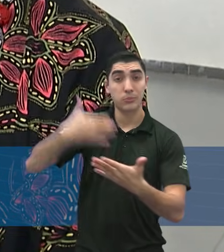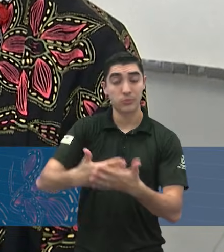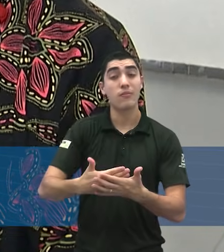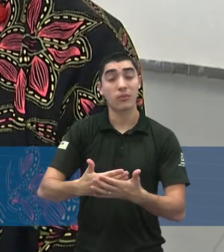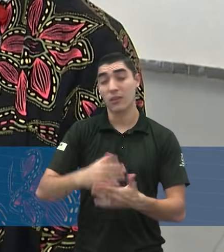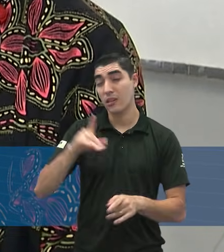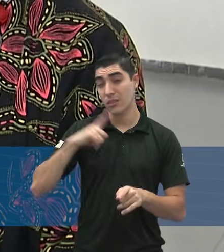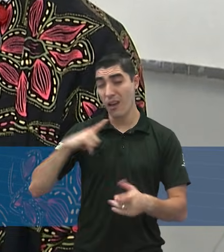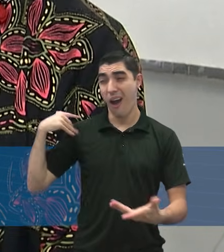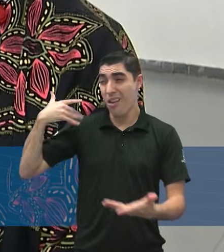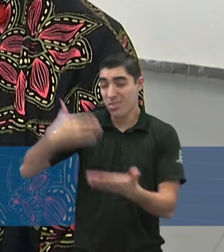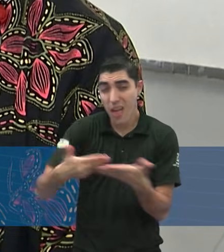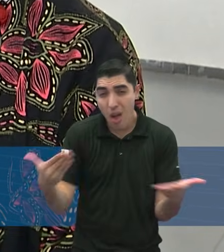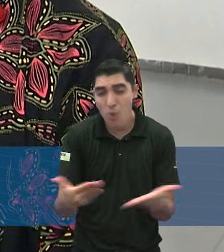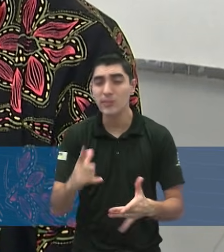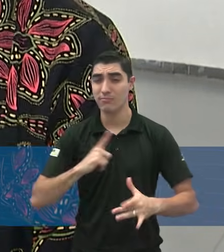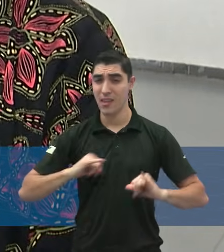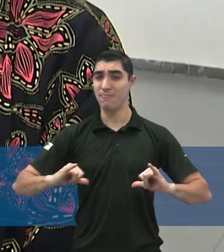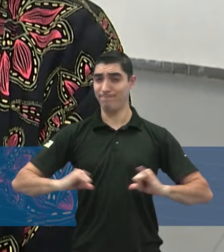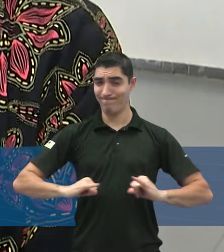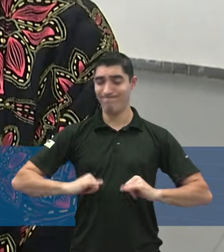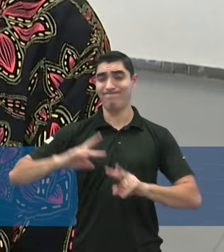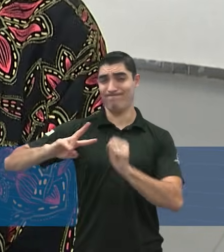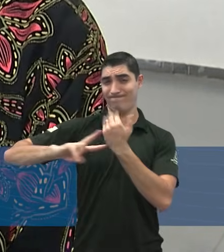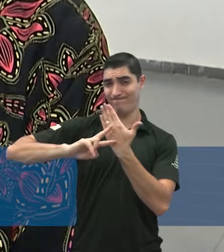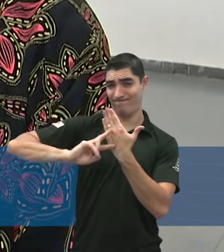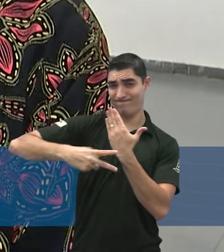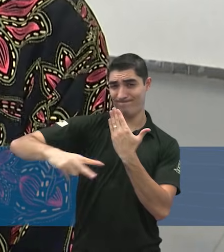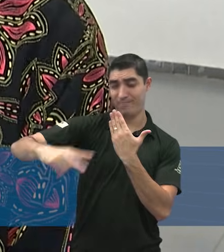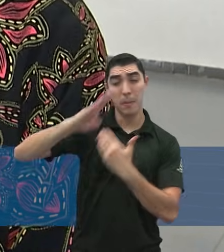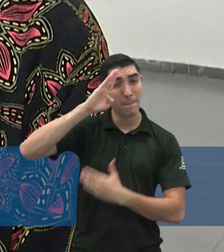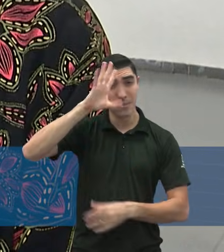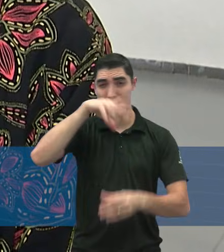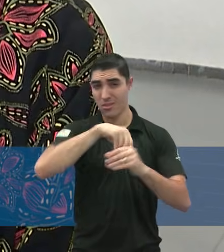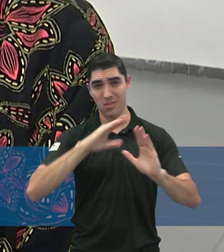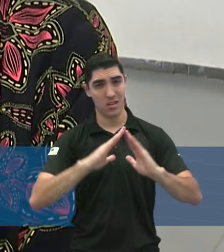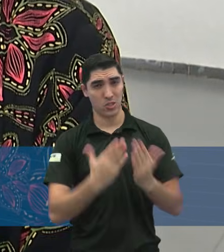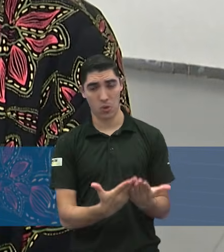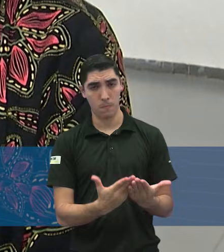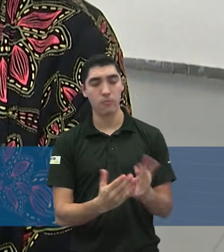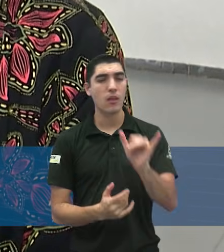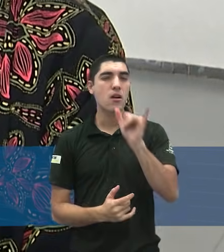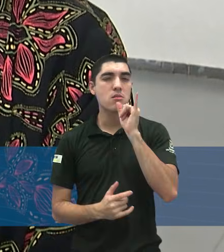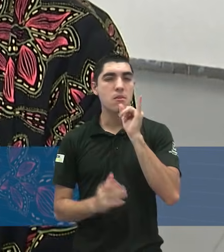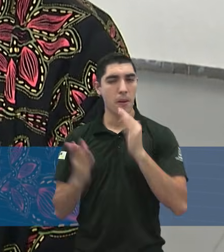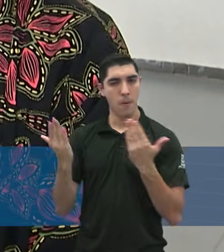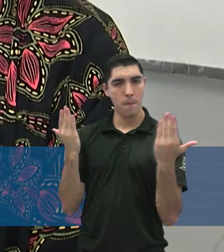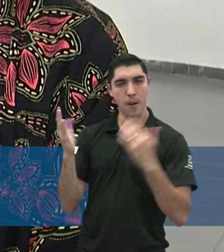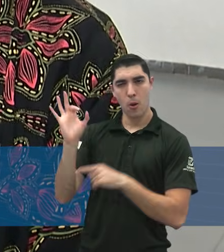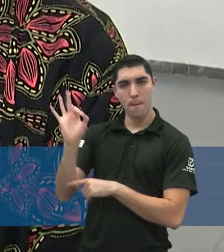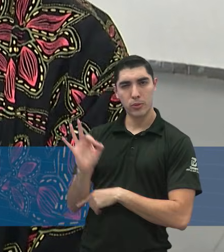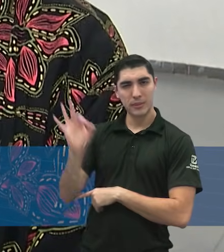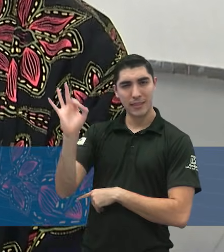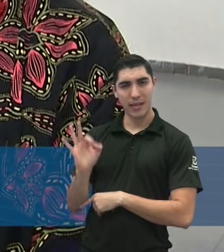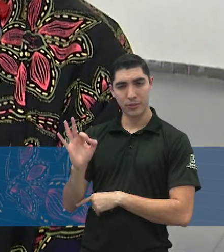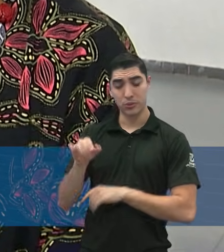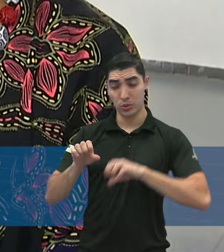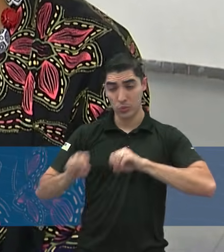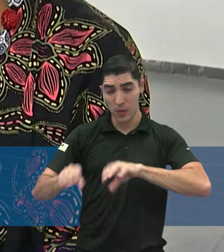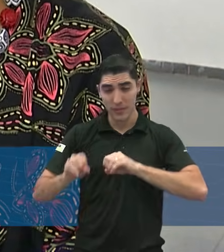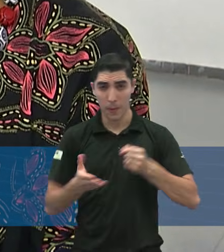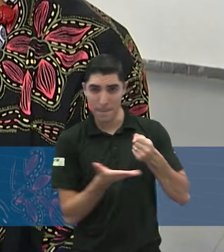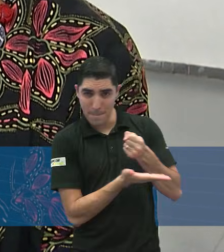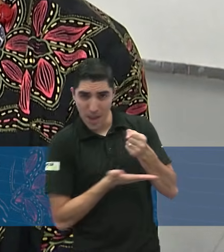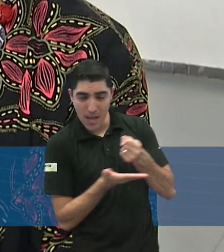hoje, inclusive dentro dos ambientes escolares. Se nós formos por os índices de educação de base, né? Então,